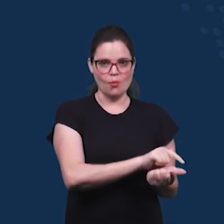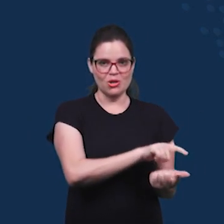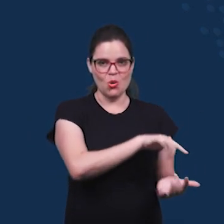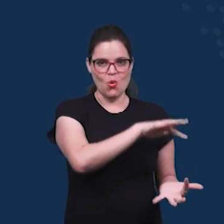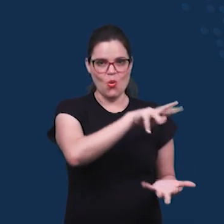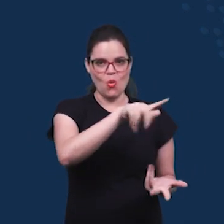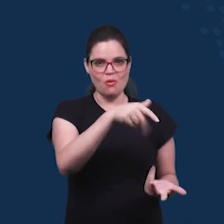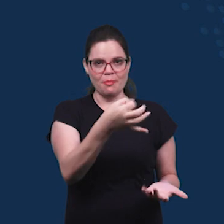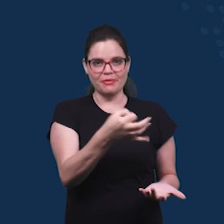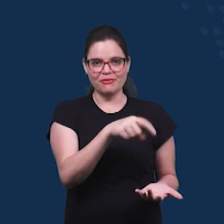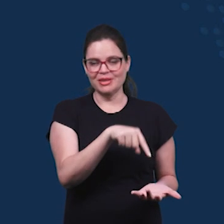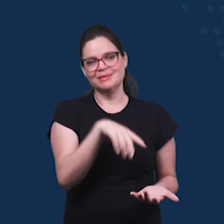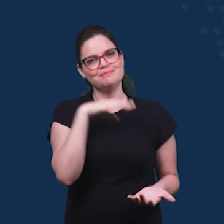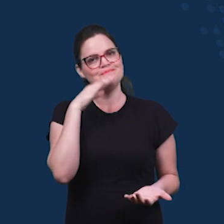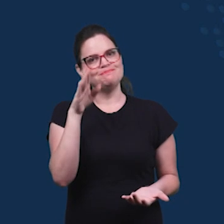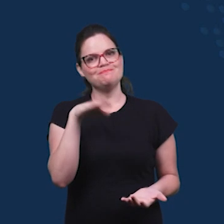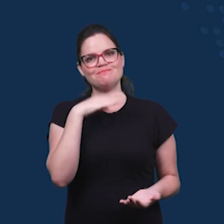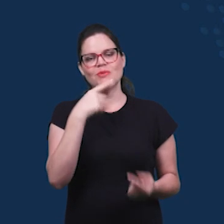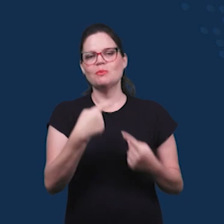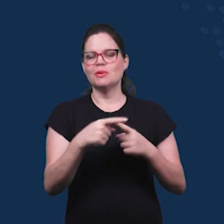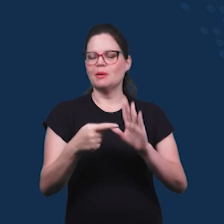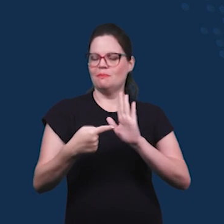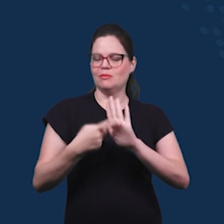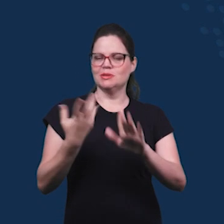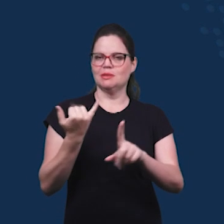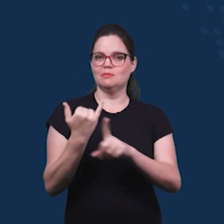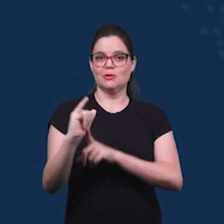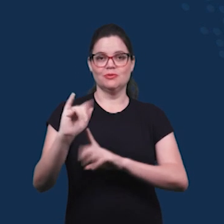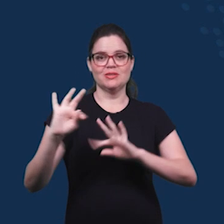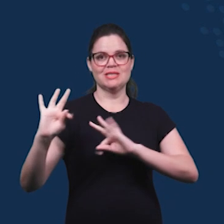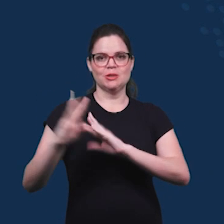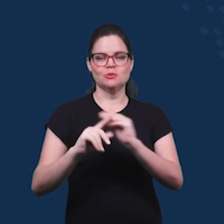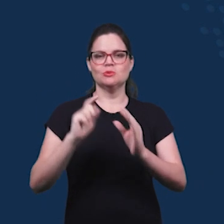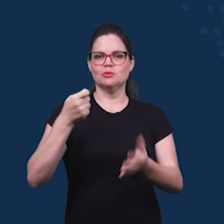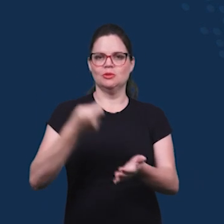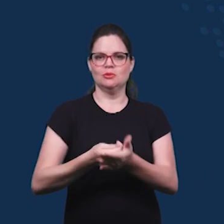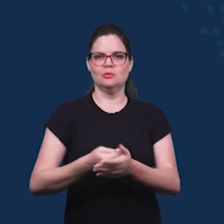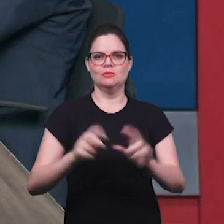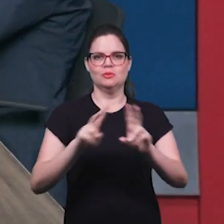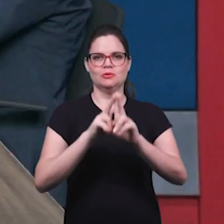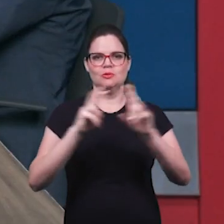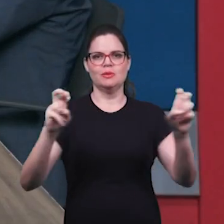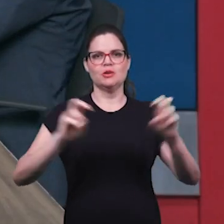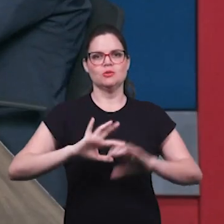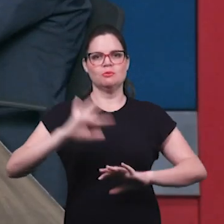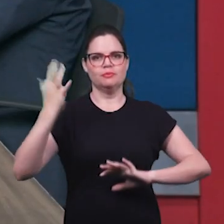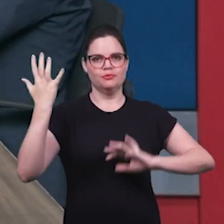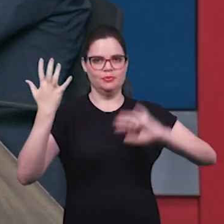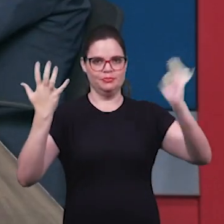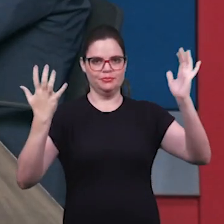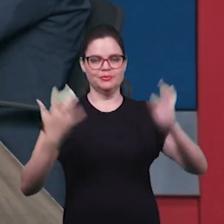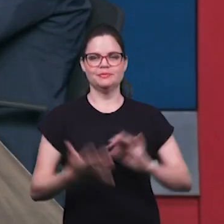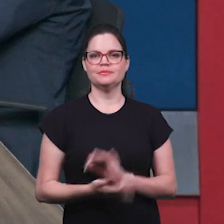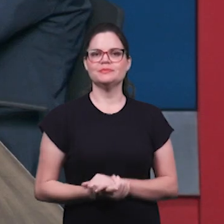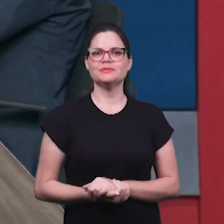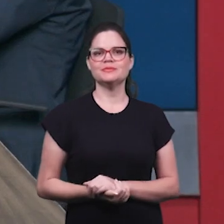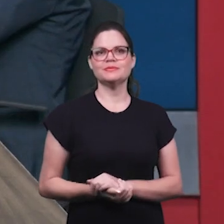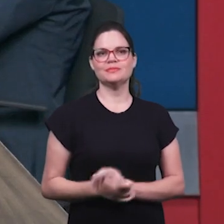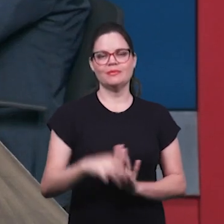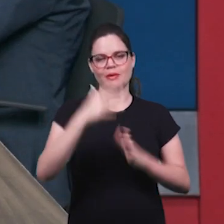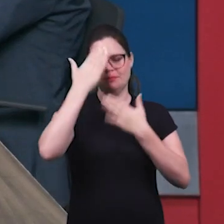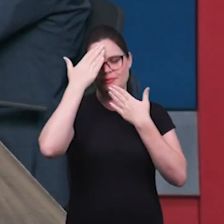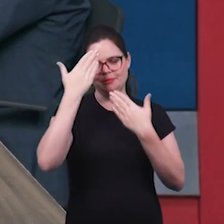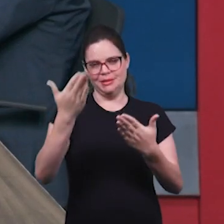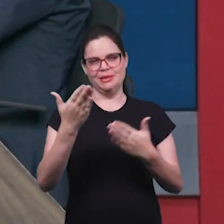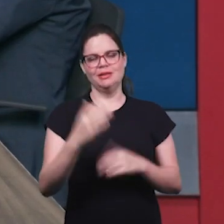as profecias descritas realmente, né, com relação aos toques das trombetas. Muito bem, obrigado, doutor Alexandre Paulino.